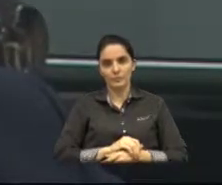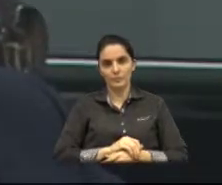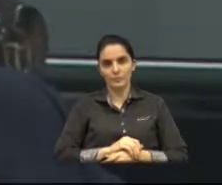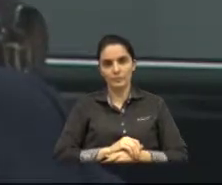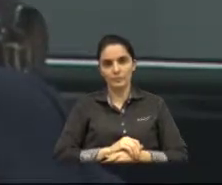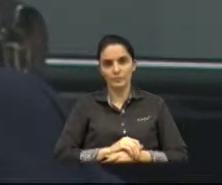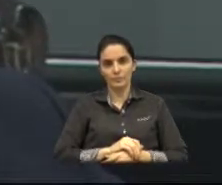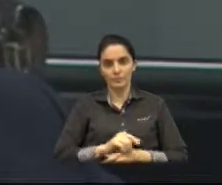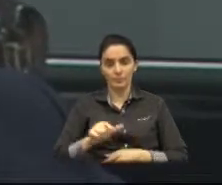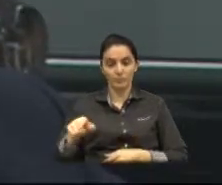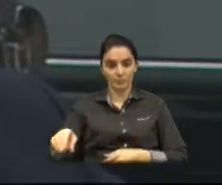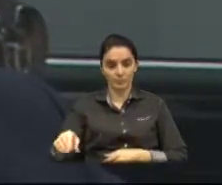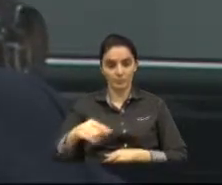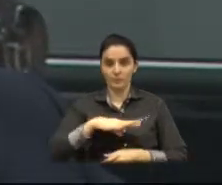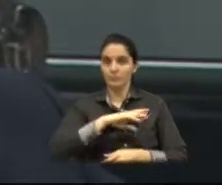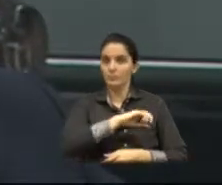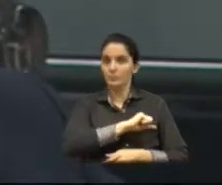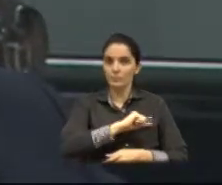cidade de Limeira.